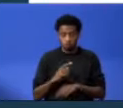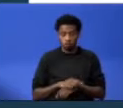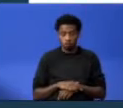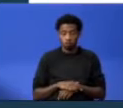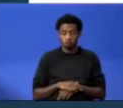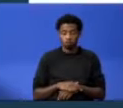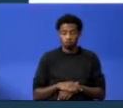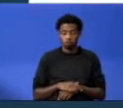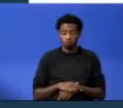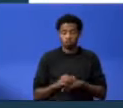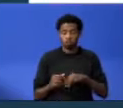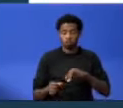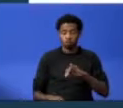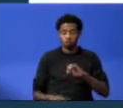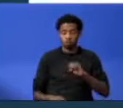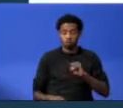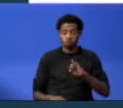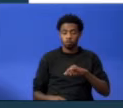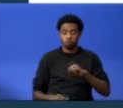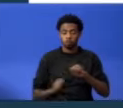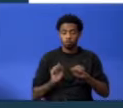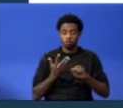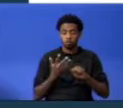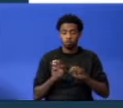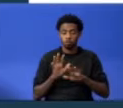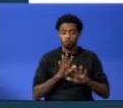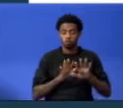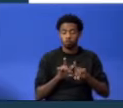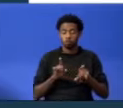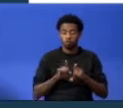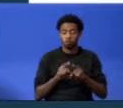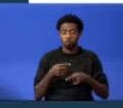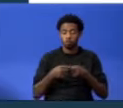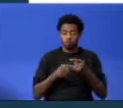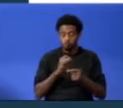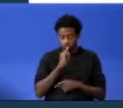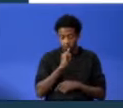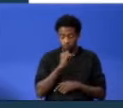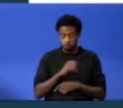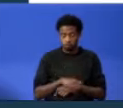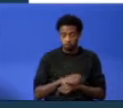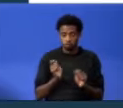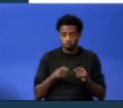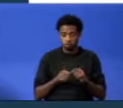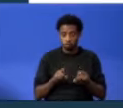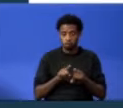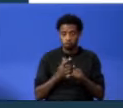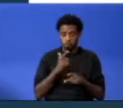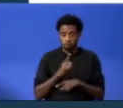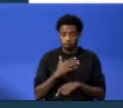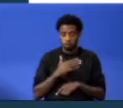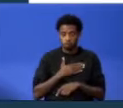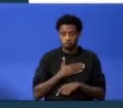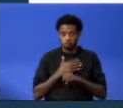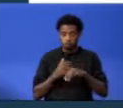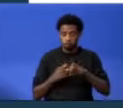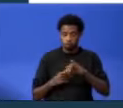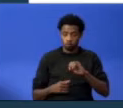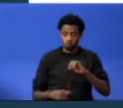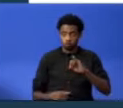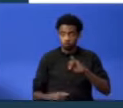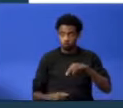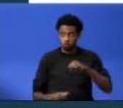da cabeça da miosina gera movimentação e, consequentemente, faz com que a miosina